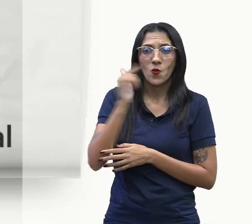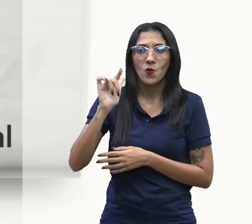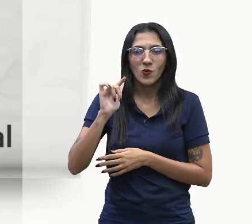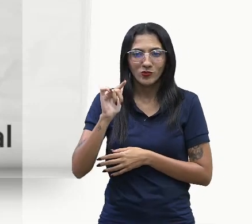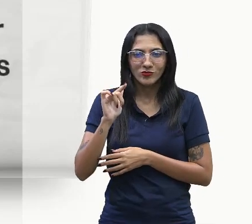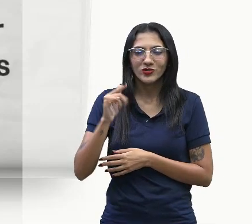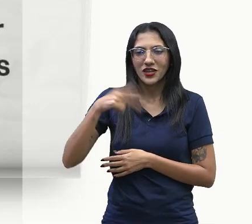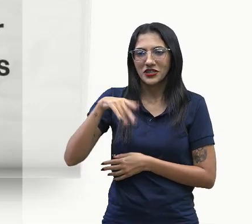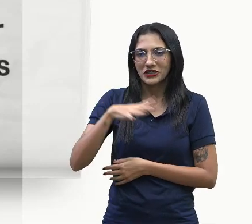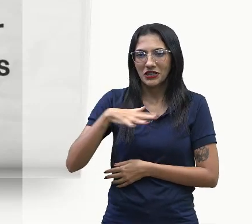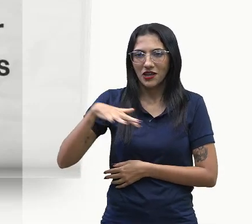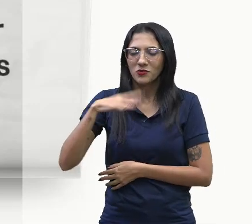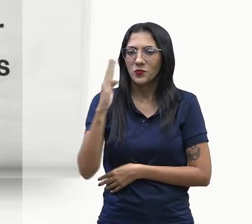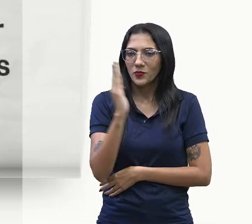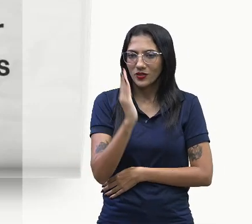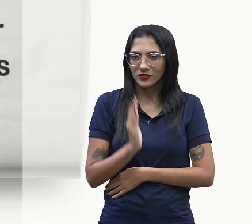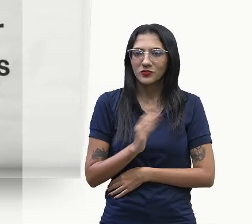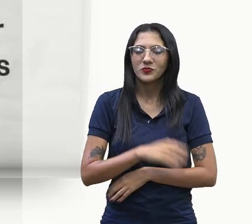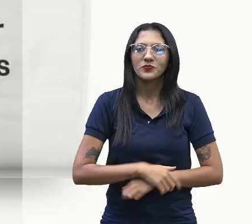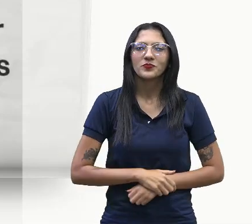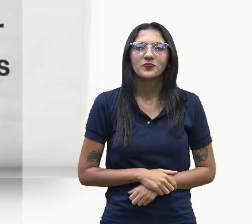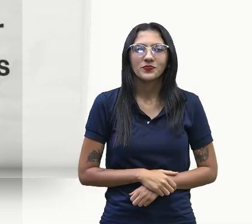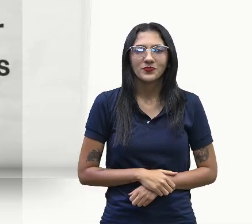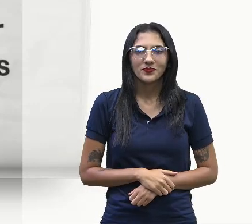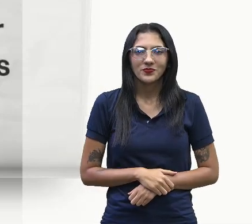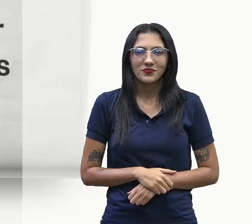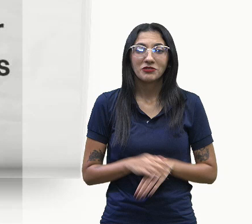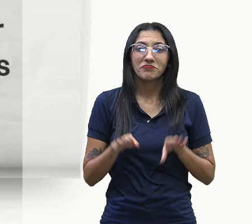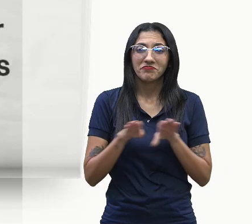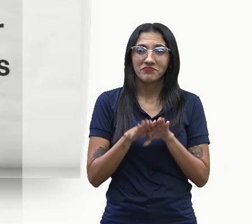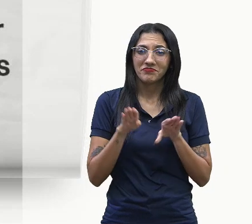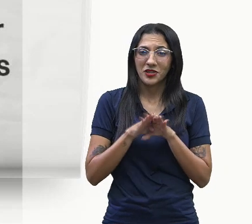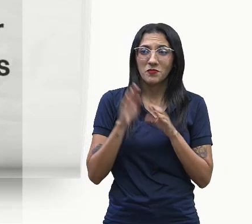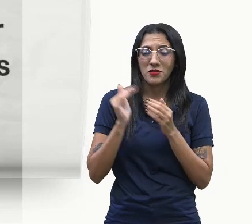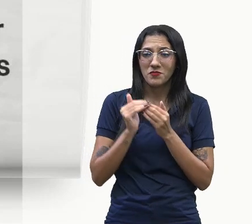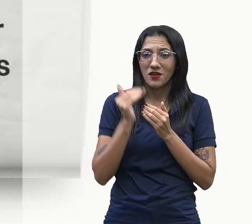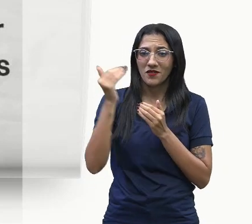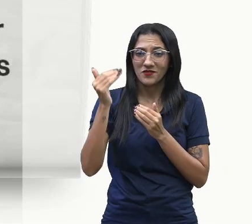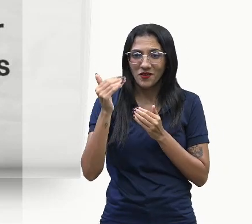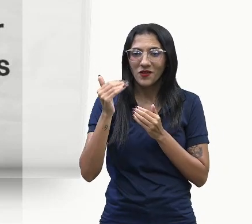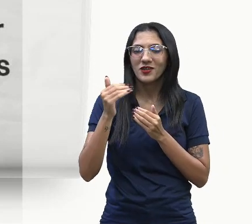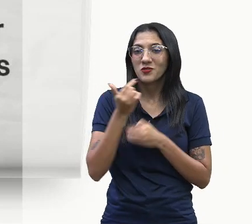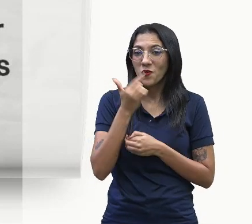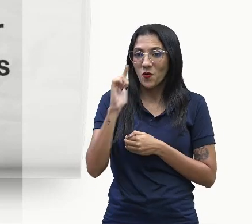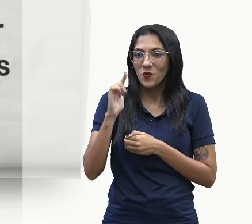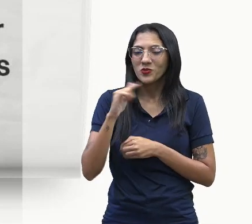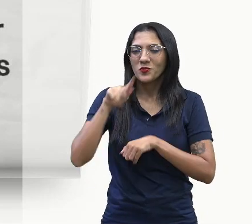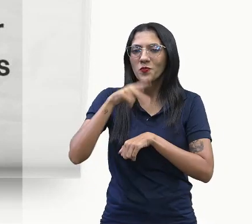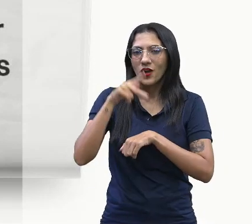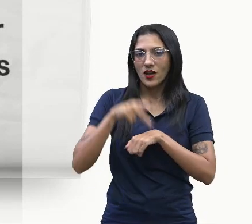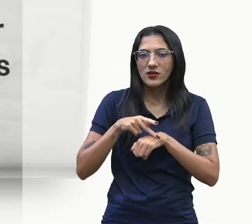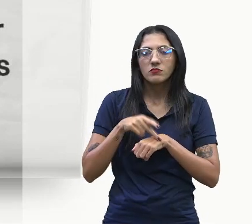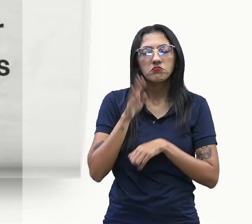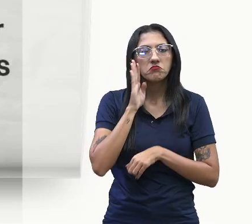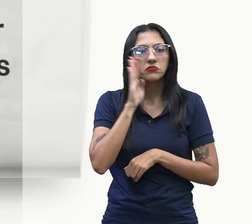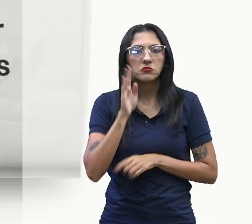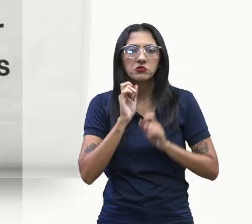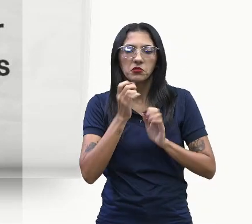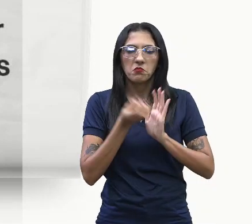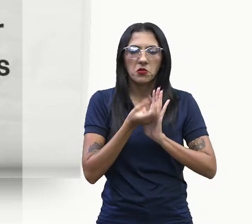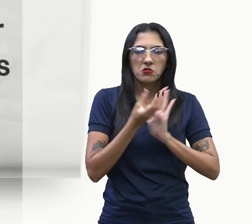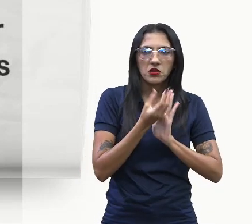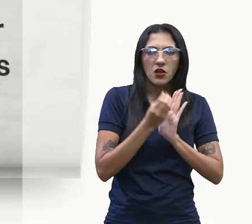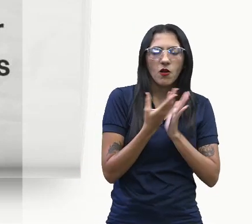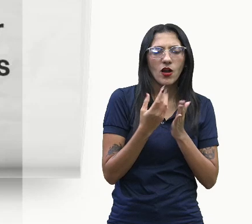mercado nacional e também internacional, especialmente na produção de